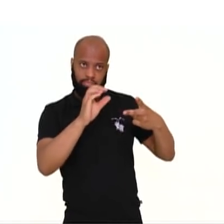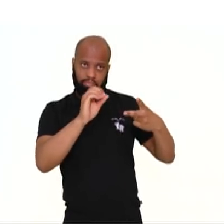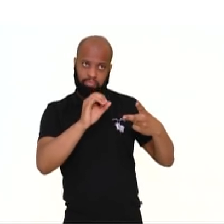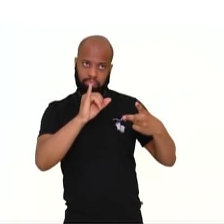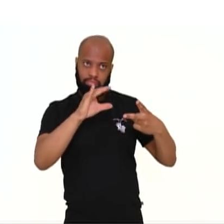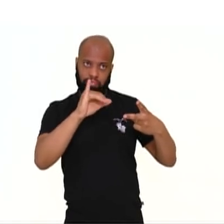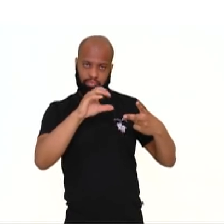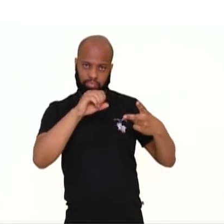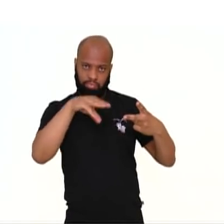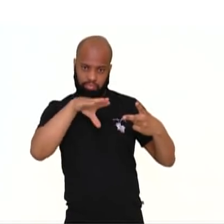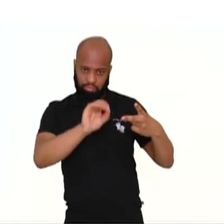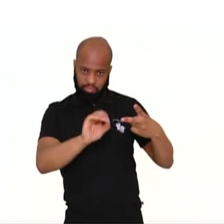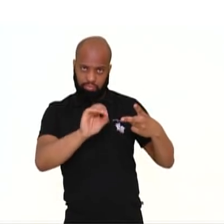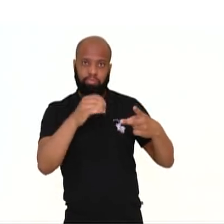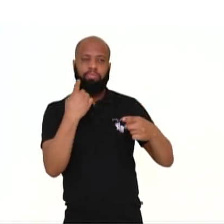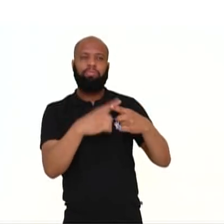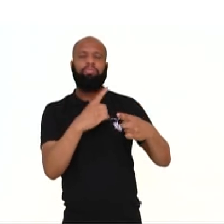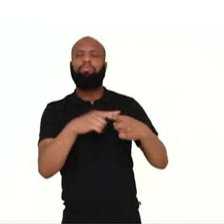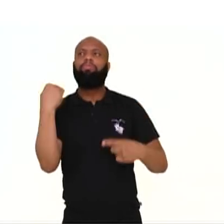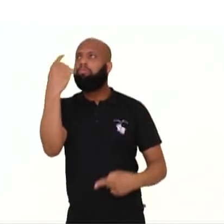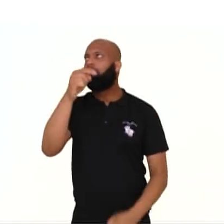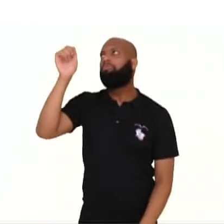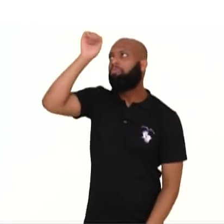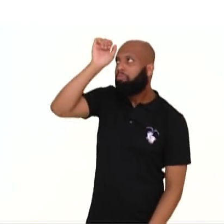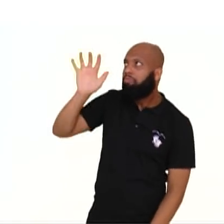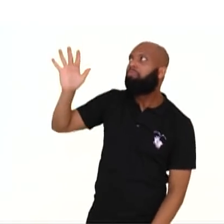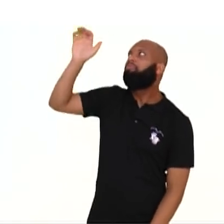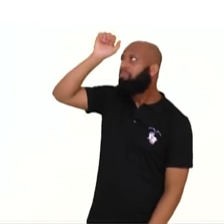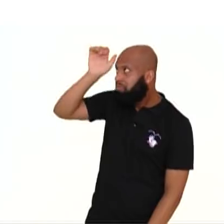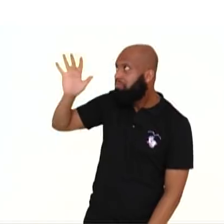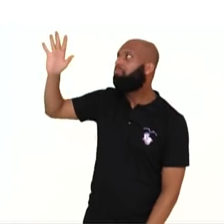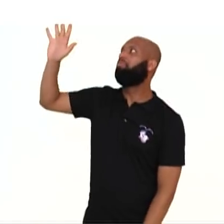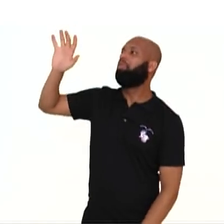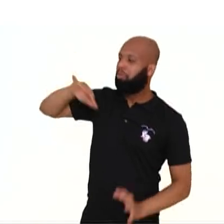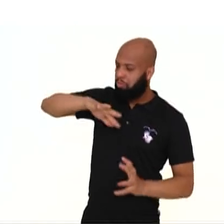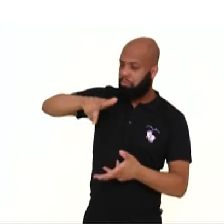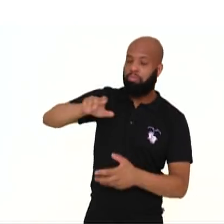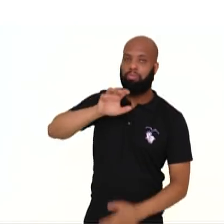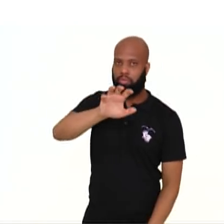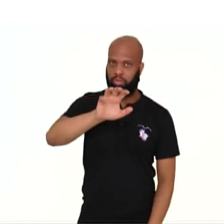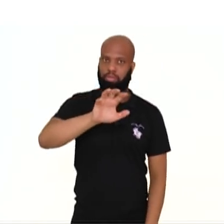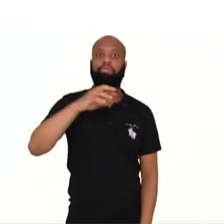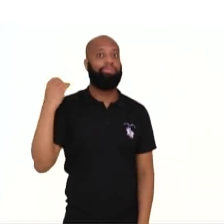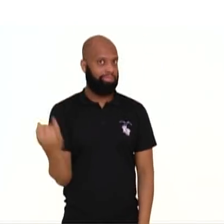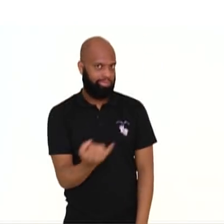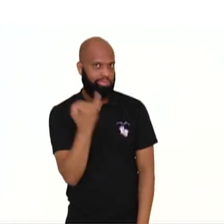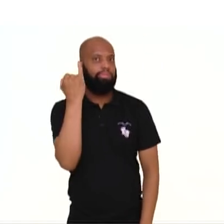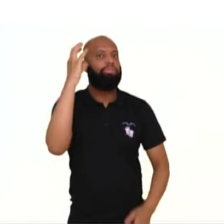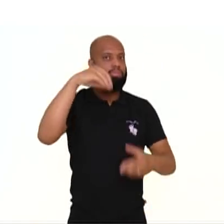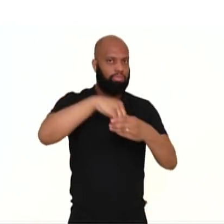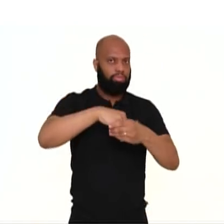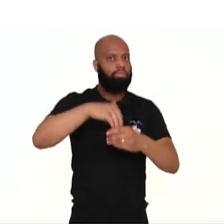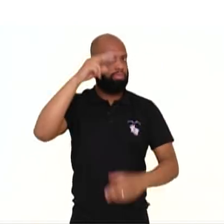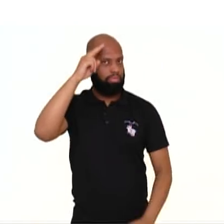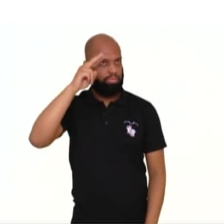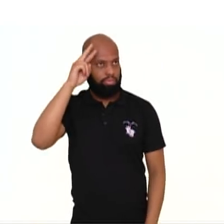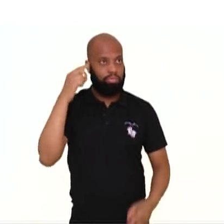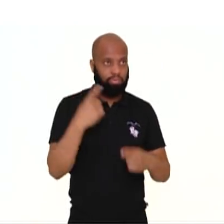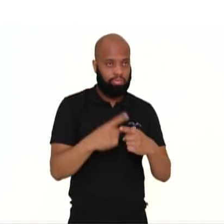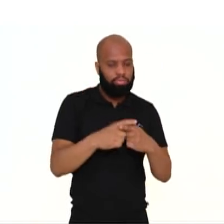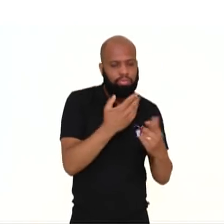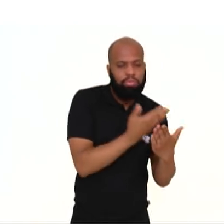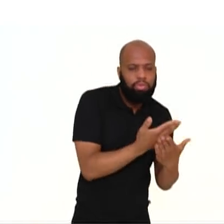devemos esperar que o mundo seja aquilo que nós imaginamos. Uma lição bastante importante em história. Apesar de estudarmos sempre